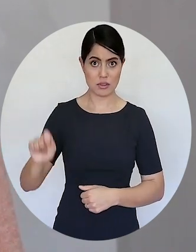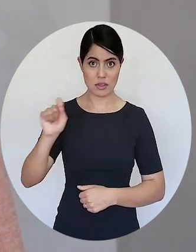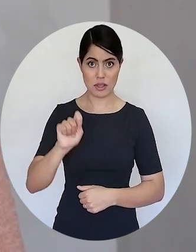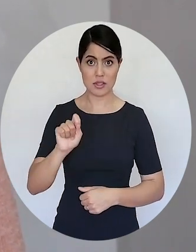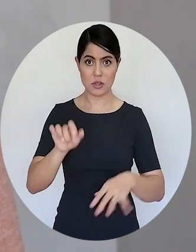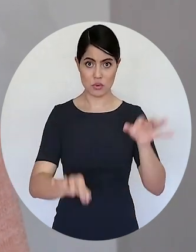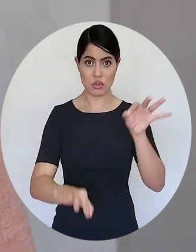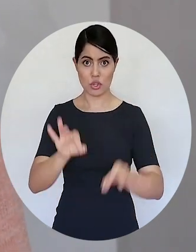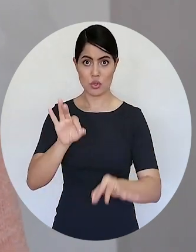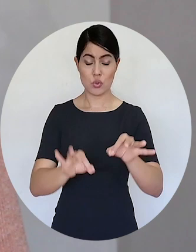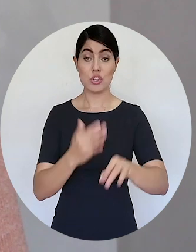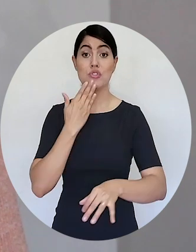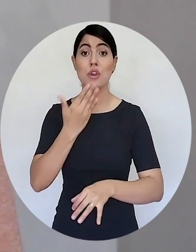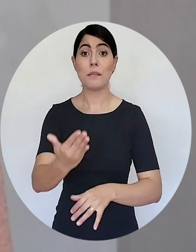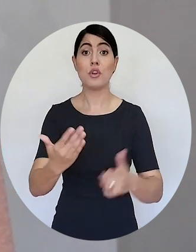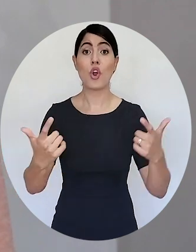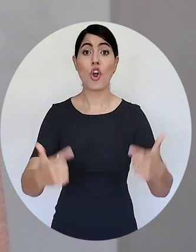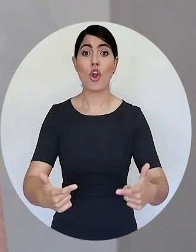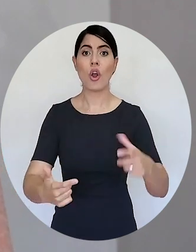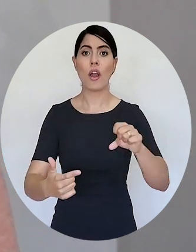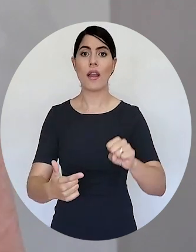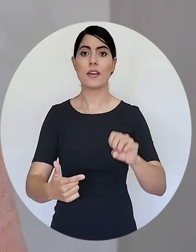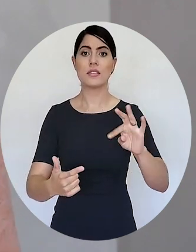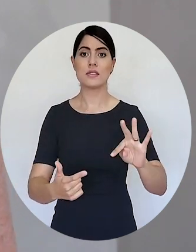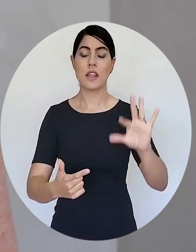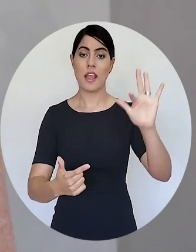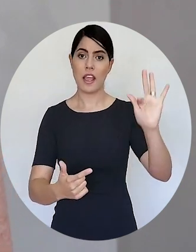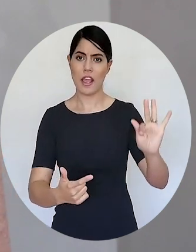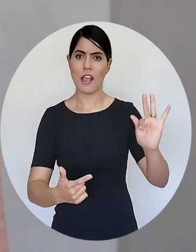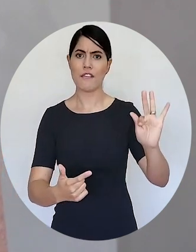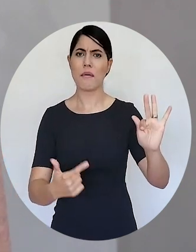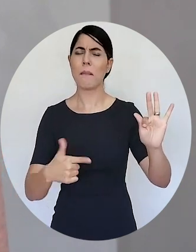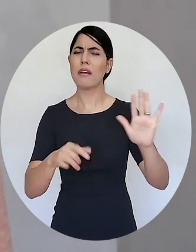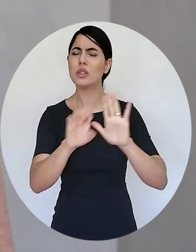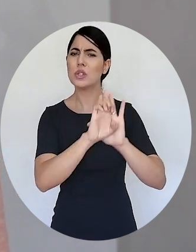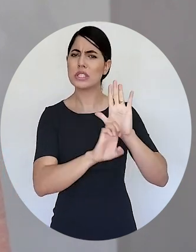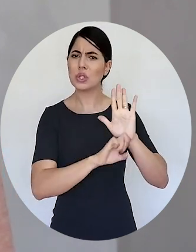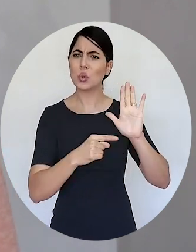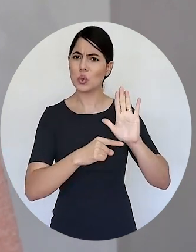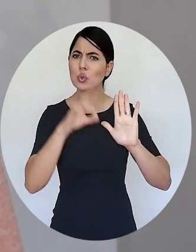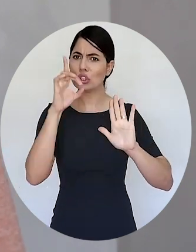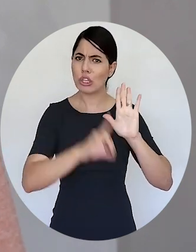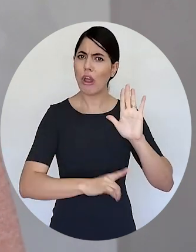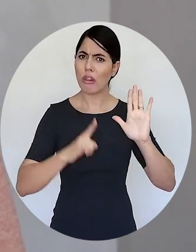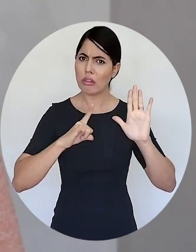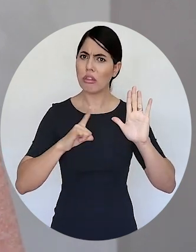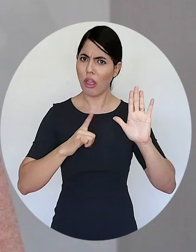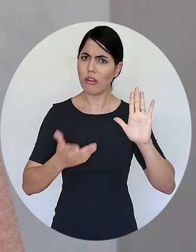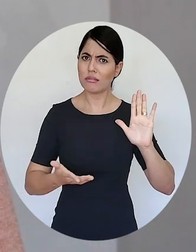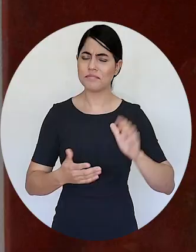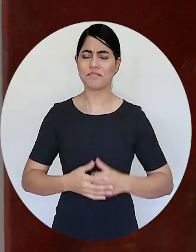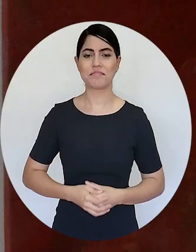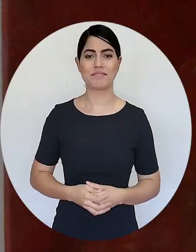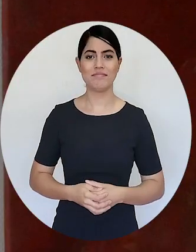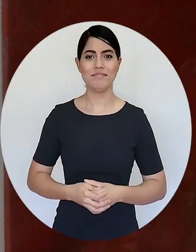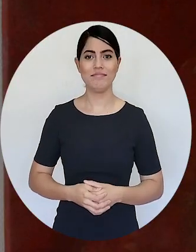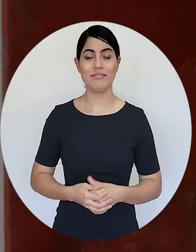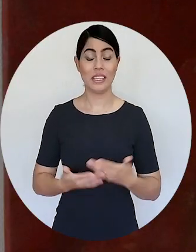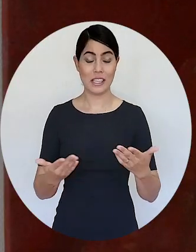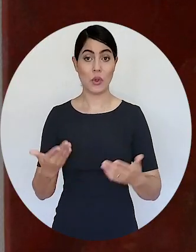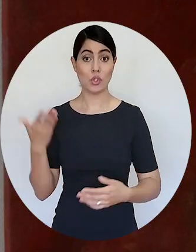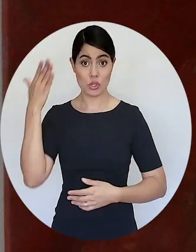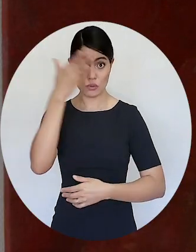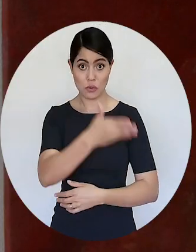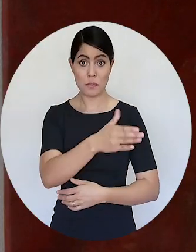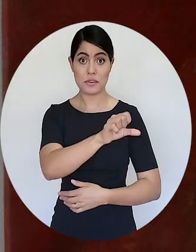havia ingressado no STF contestando a norma que está prevista no Estatuto da Advocacia. Nós tivemos